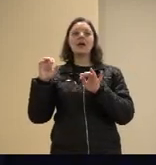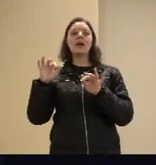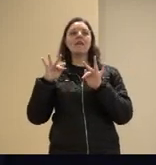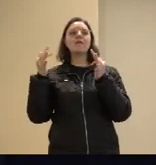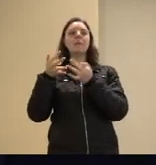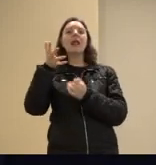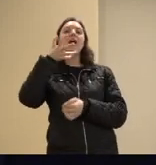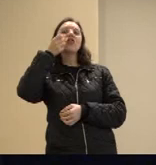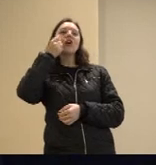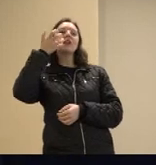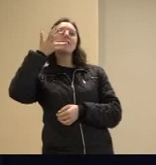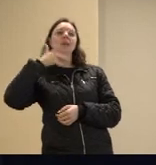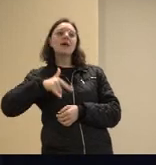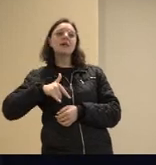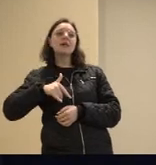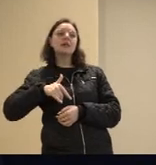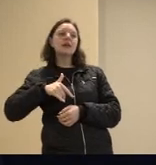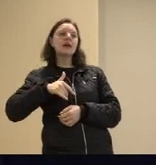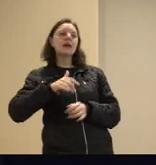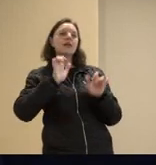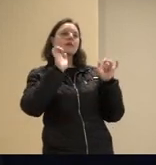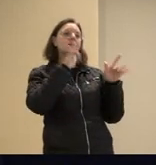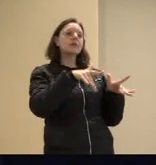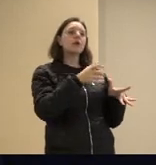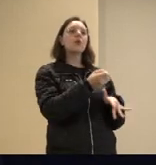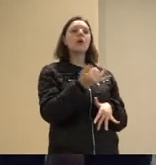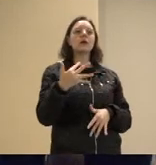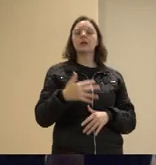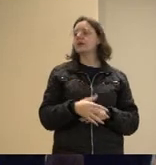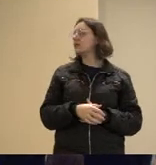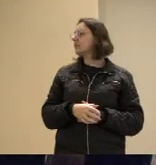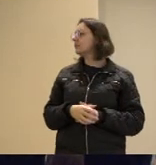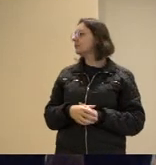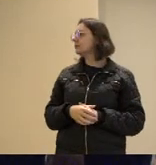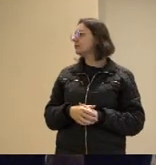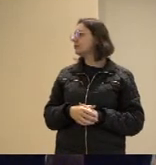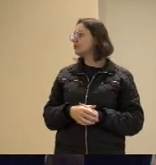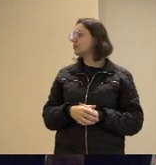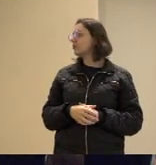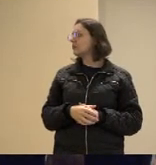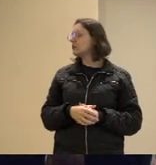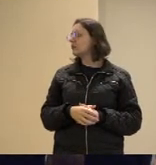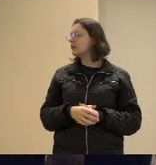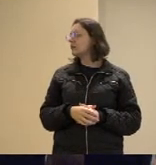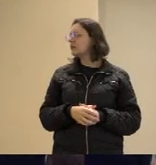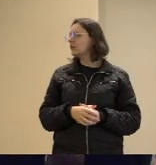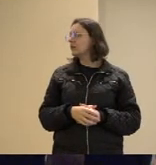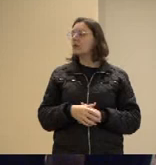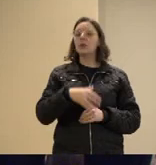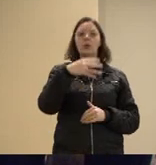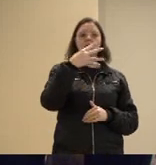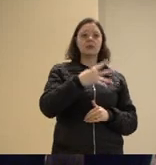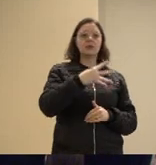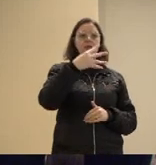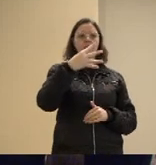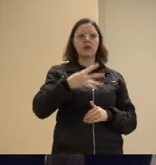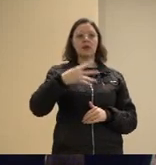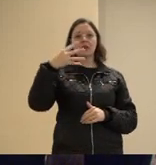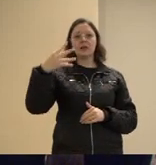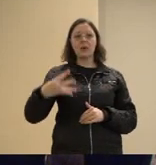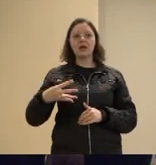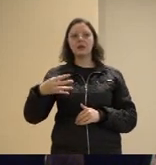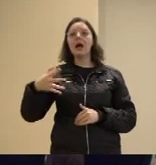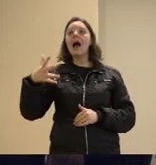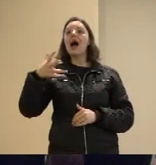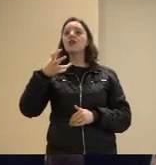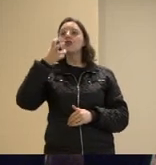64? Assim, eu não, que a gente tenha o Cuida, foram 444. Devoluções de adoção. É.